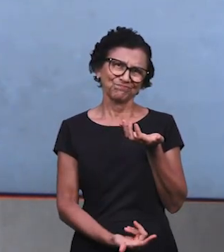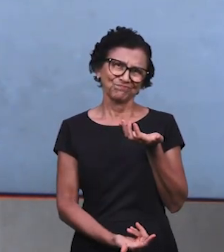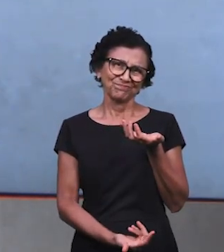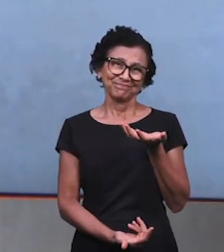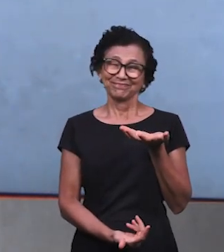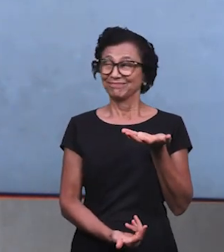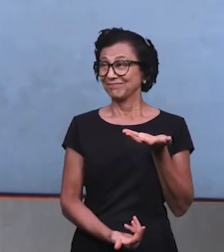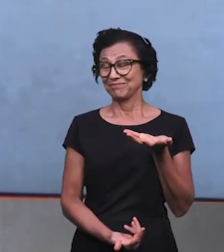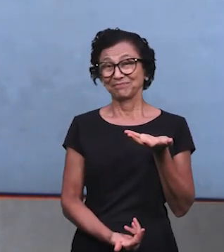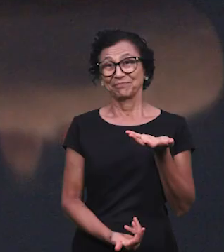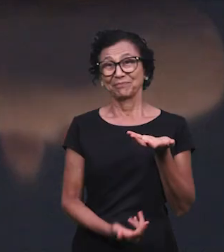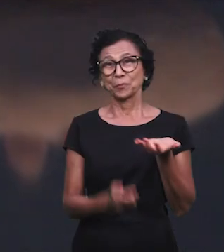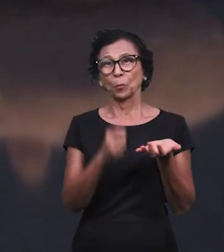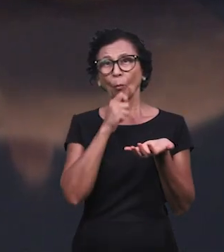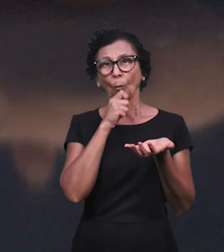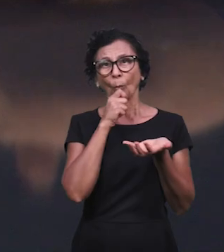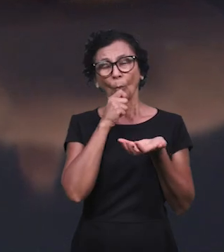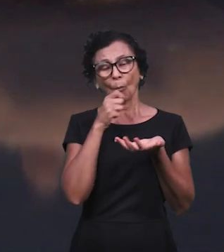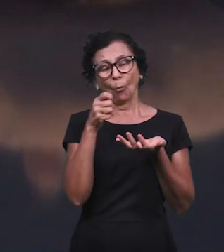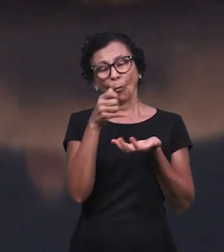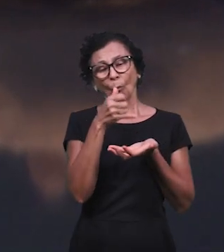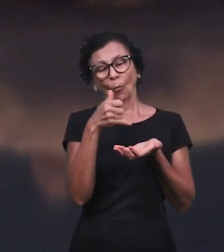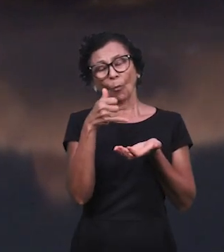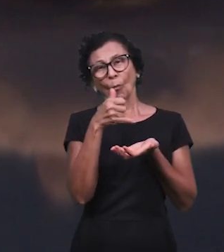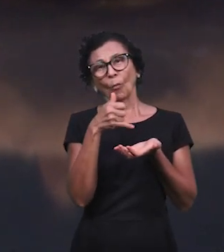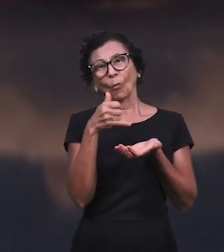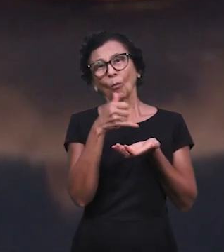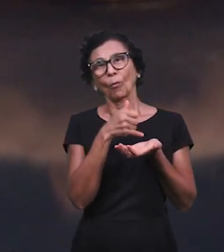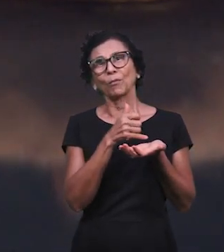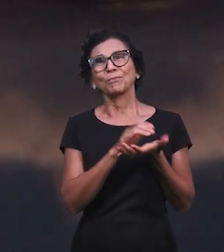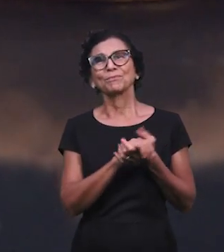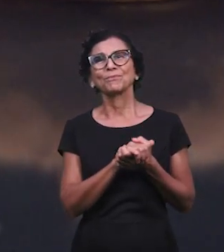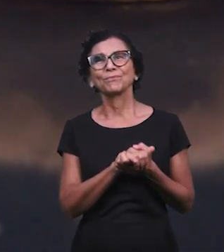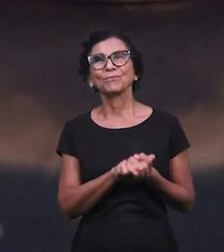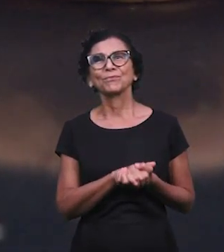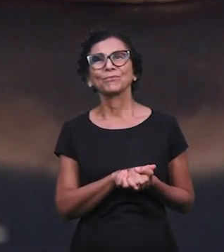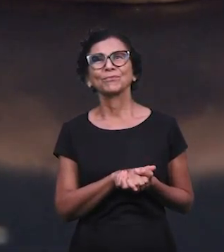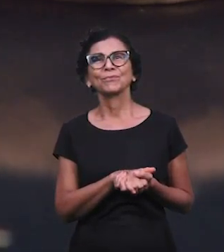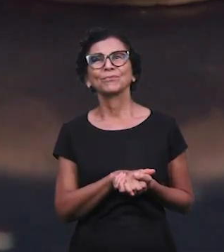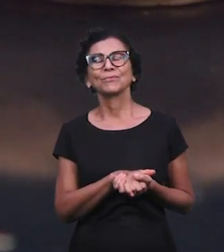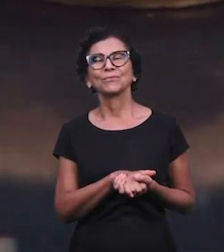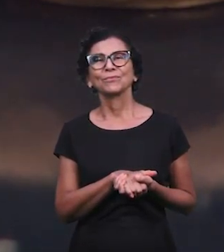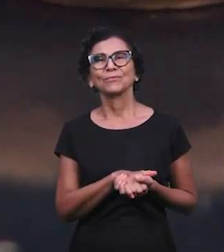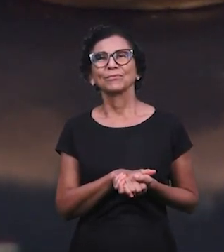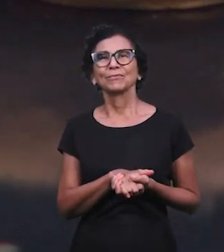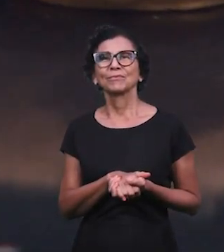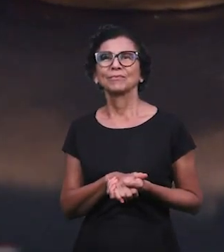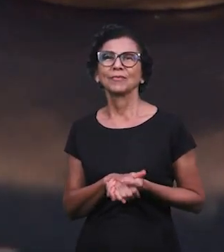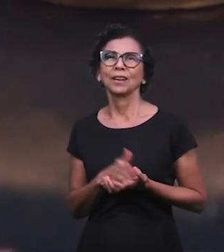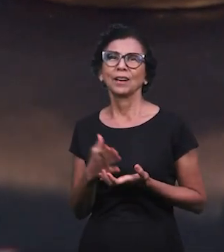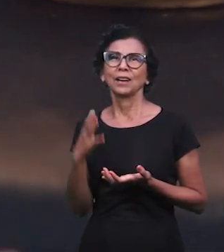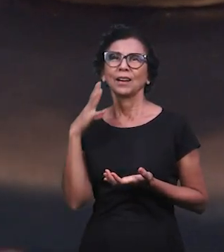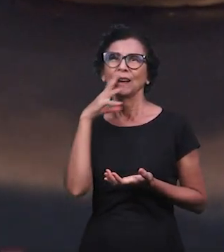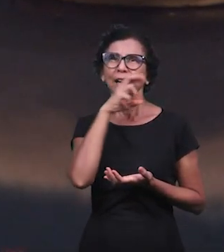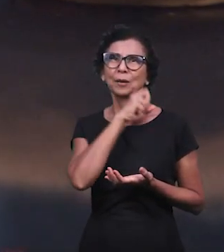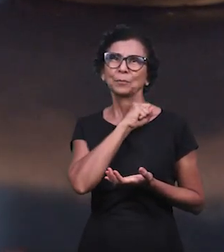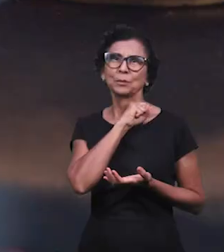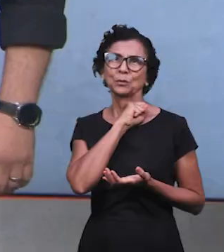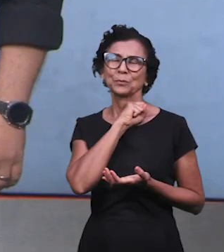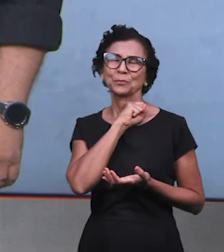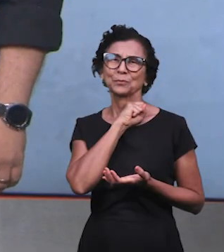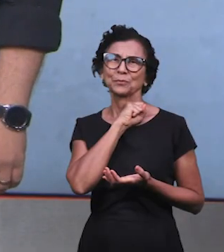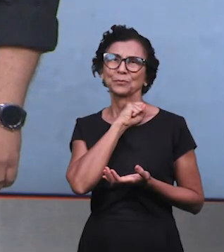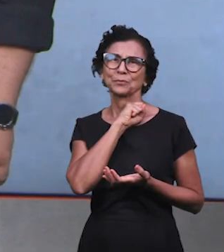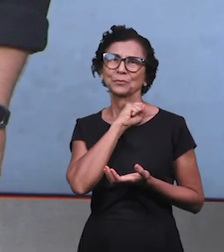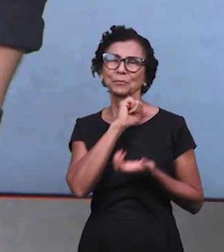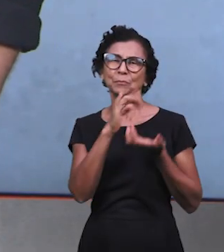ó. Tá sem o óleo, tá vendo? Não é? Sim. Sem o óleo, ó, a candeia apaga rapidinho. Se a gente